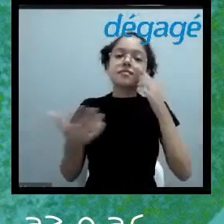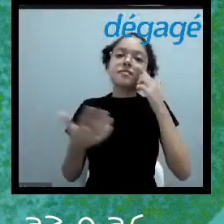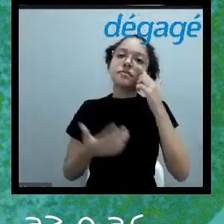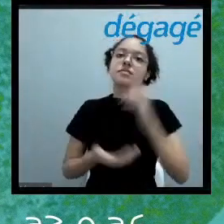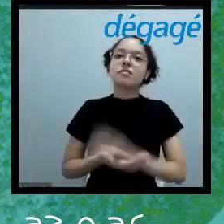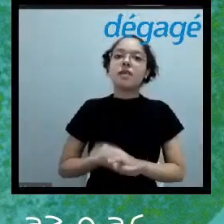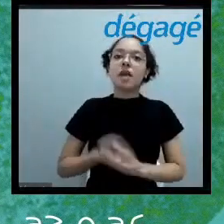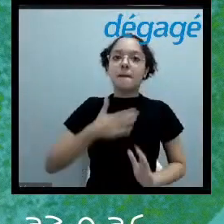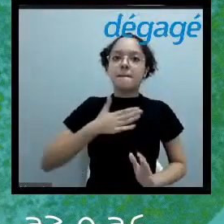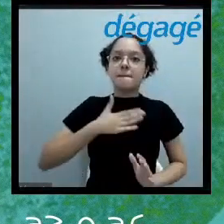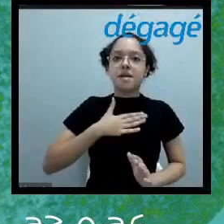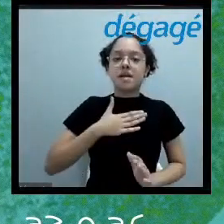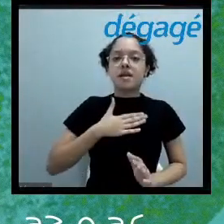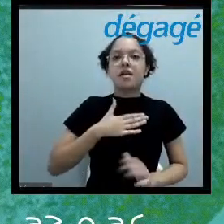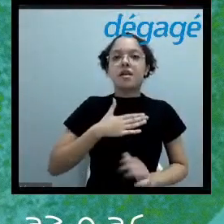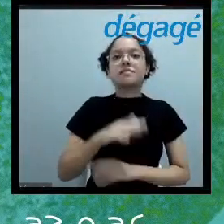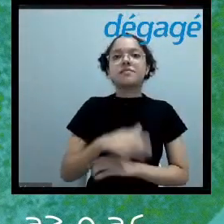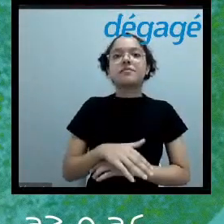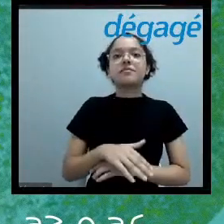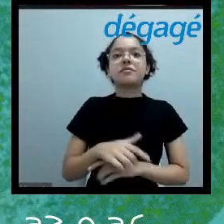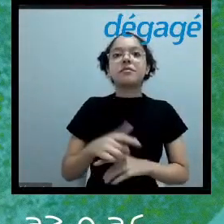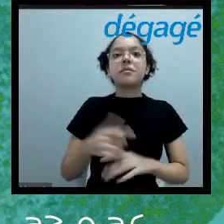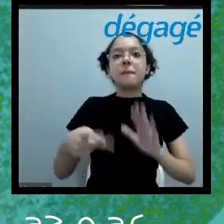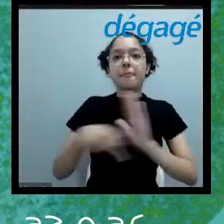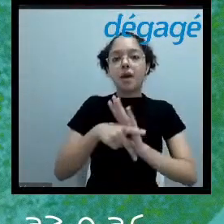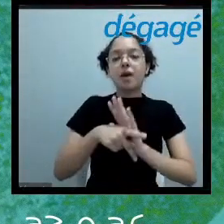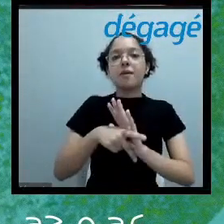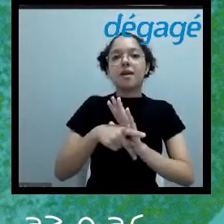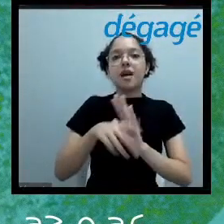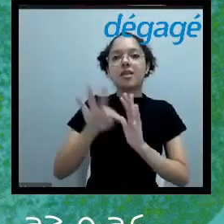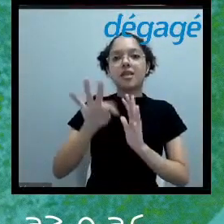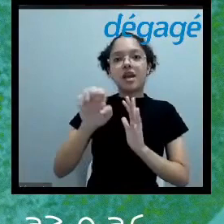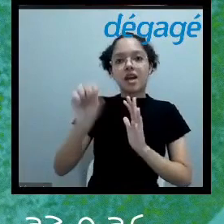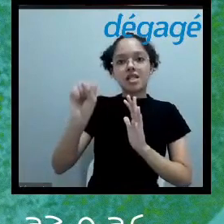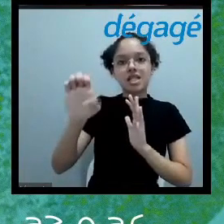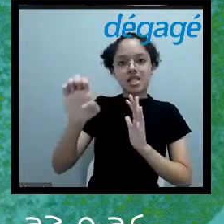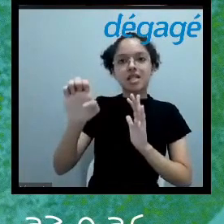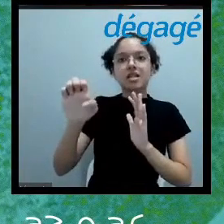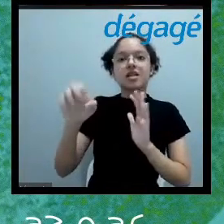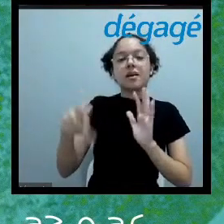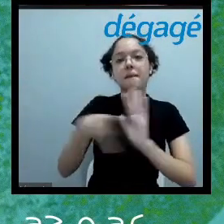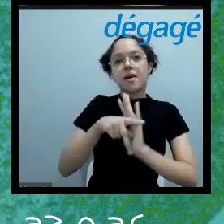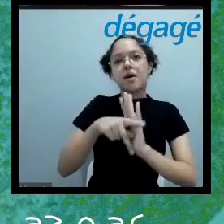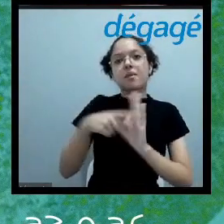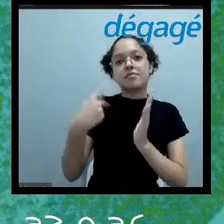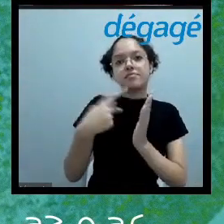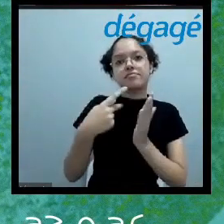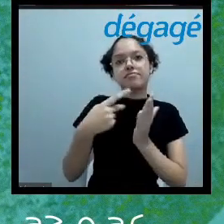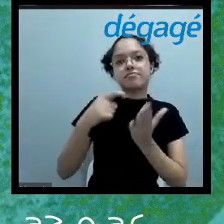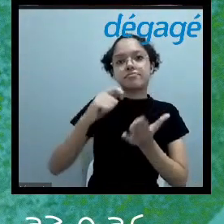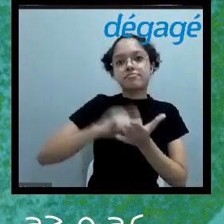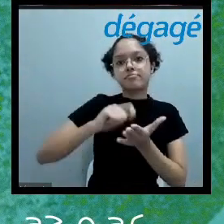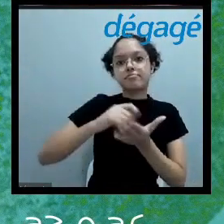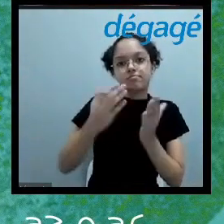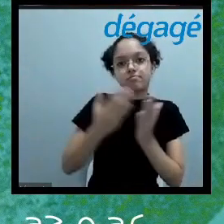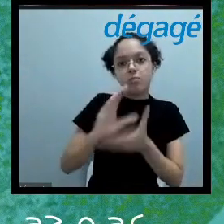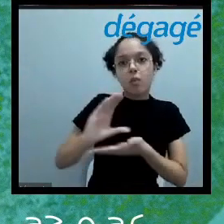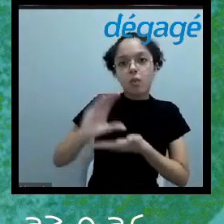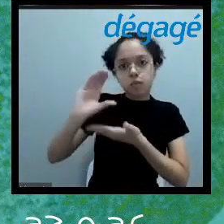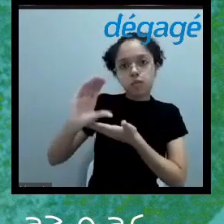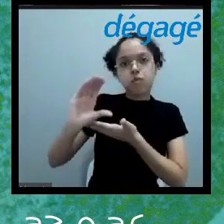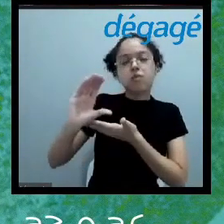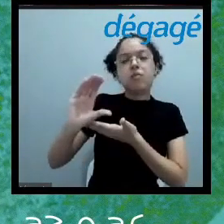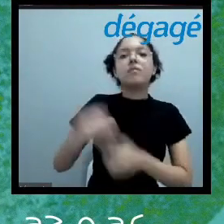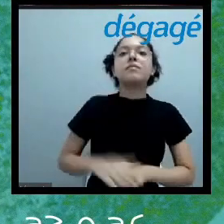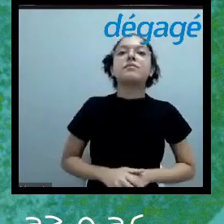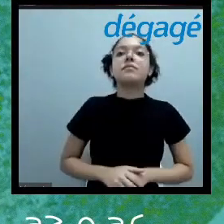eu entrevistei alguns colegas, né? Enfim, investigando esse trabalho dos professores de teatro em classes com autistas. E aí